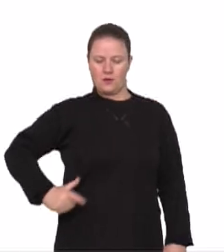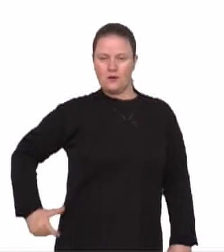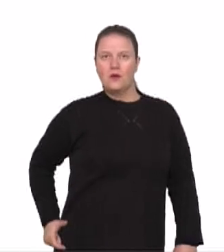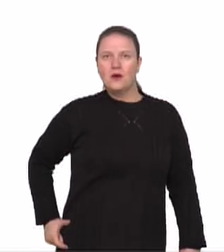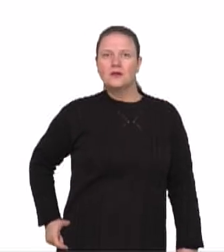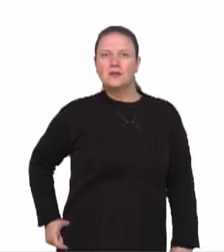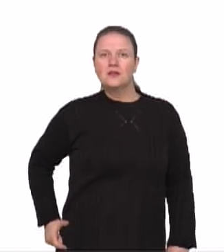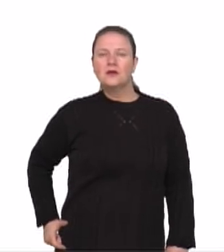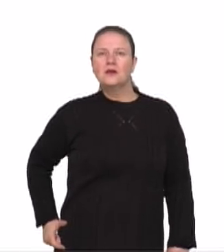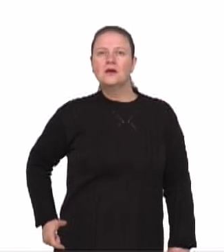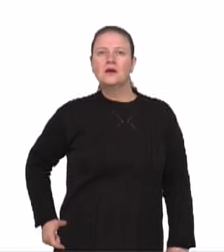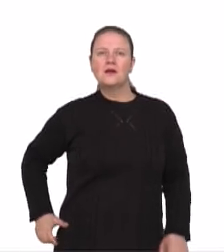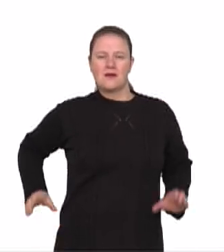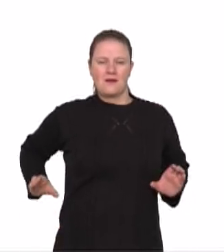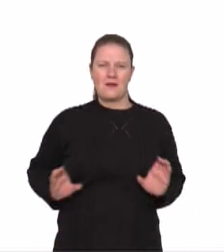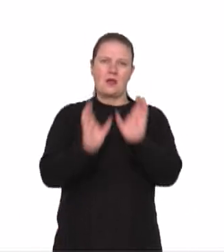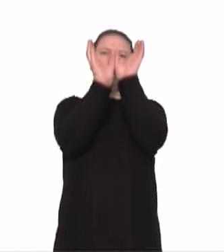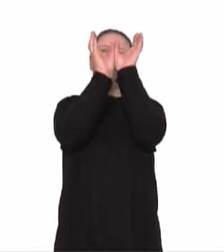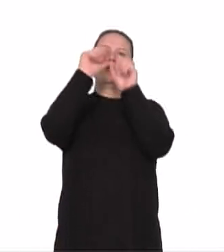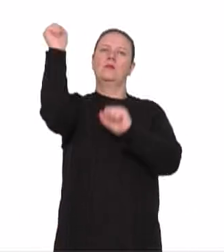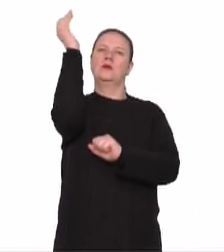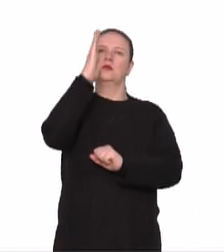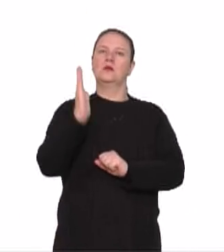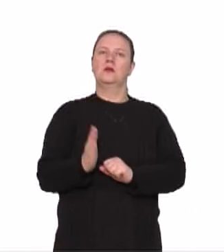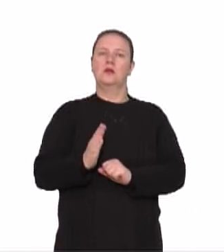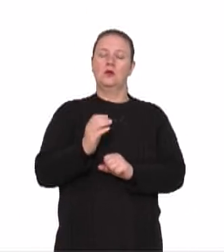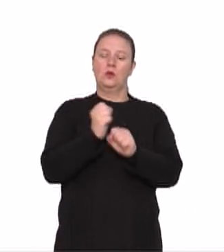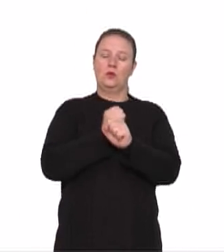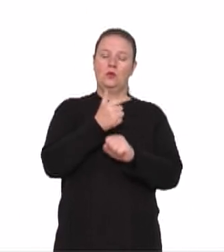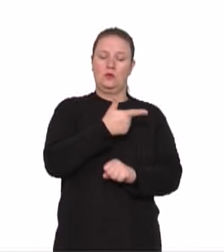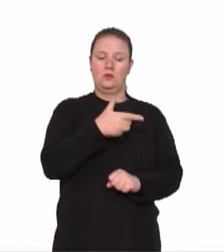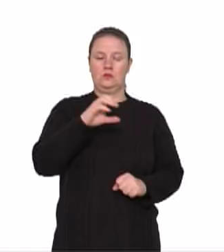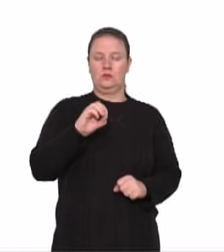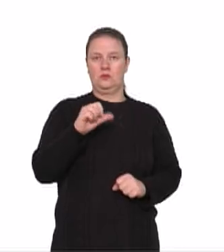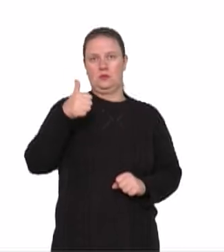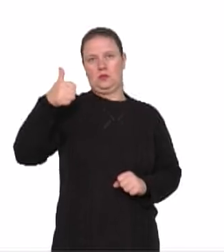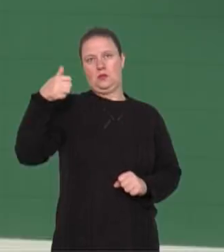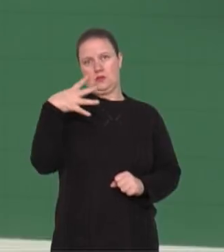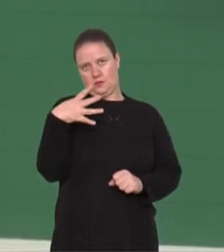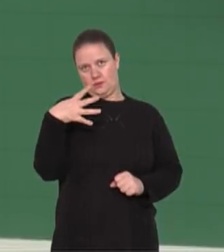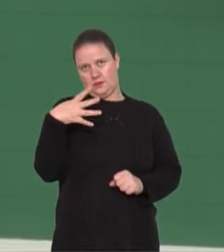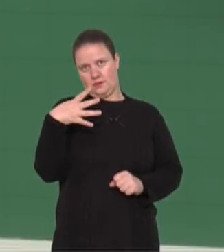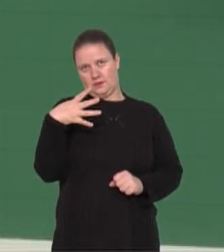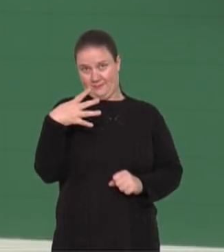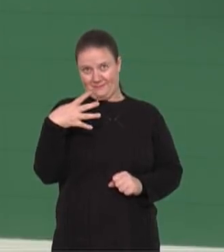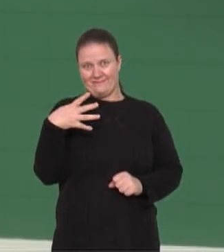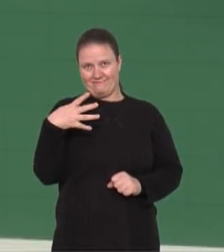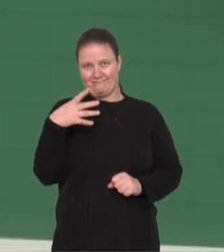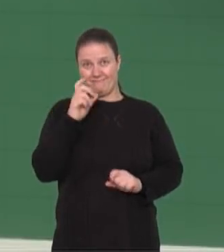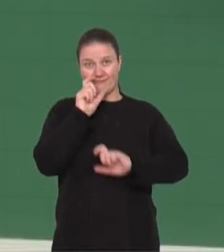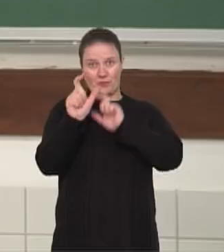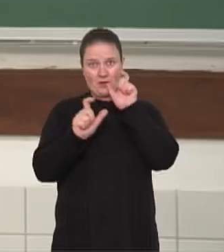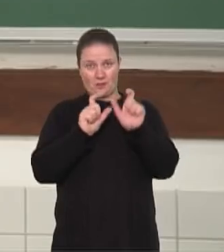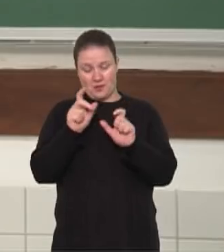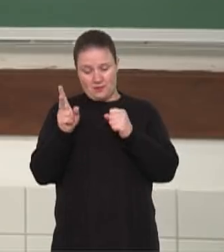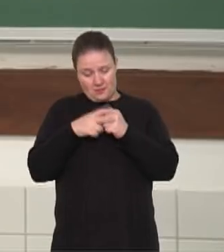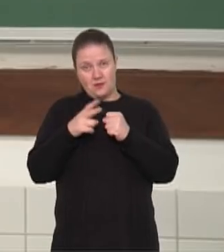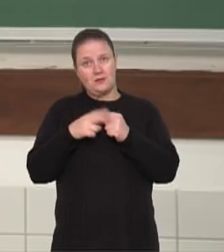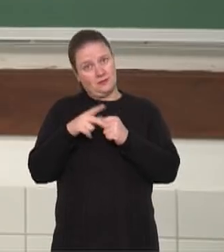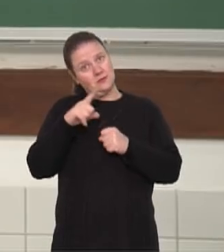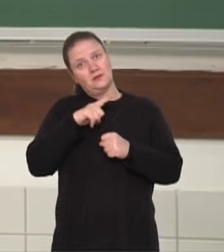uma faixa escrita ali, Campeão Brasileiro 2014, que é um recurso de linguagem verbal, né, são palavras que estão escritas